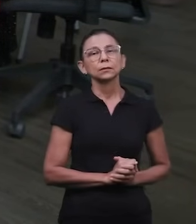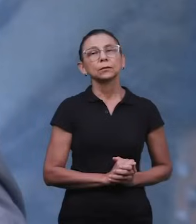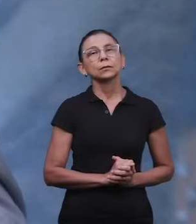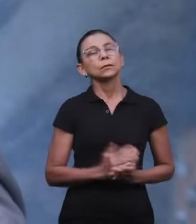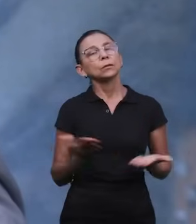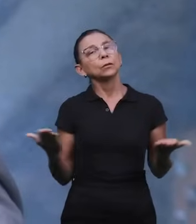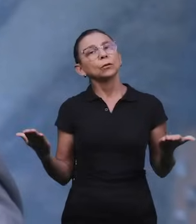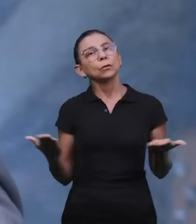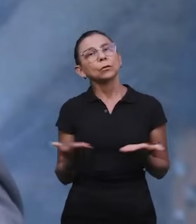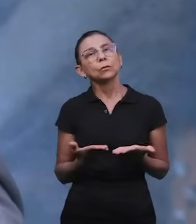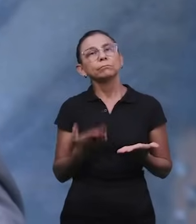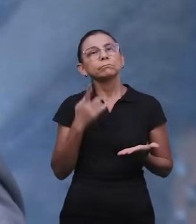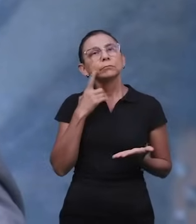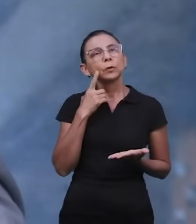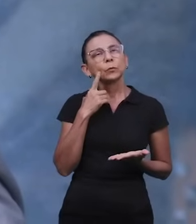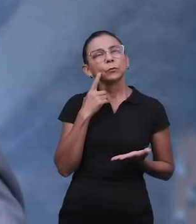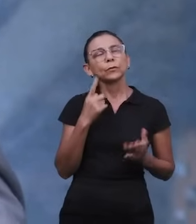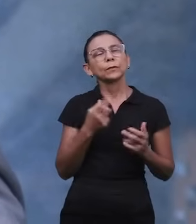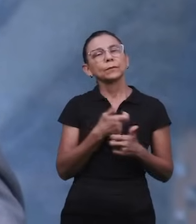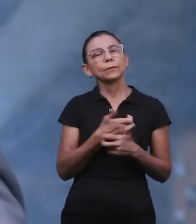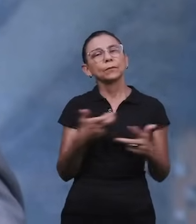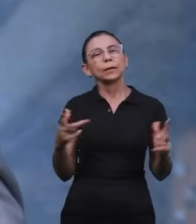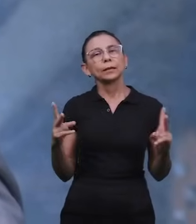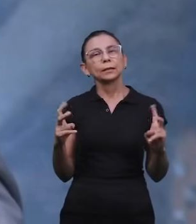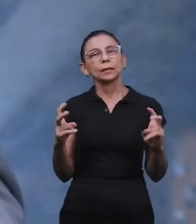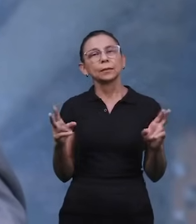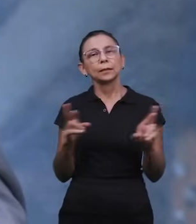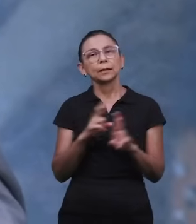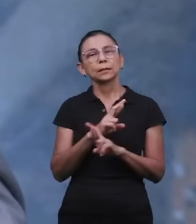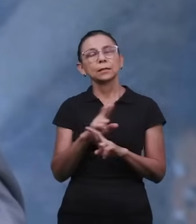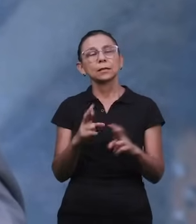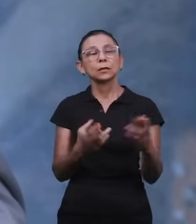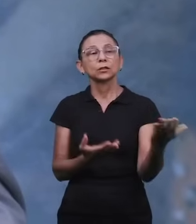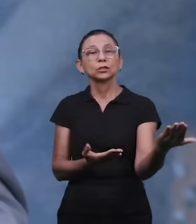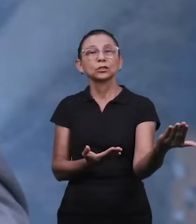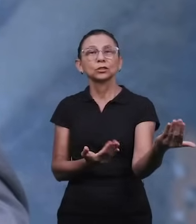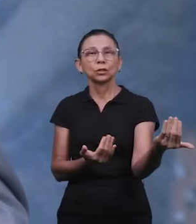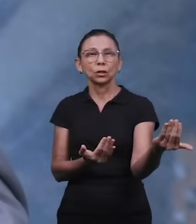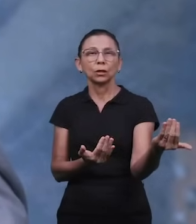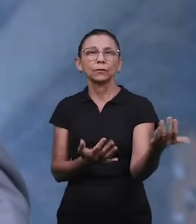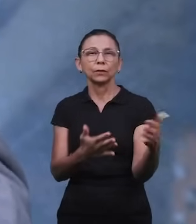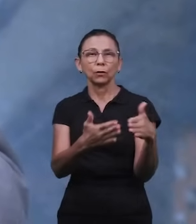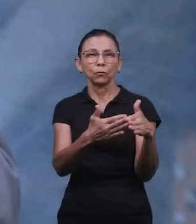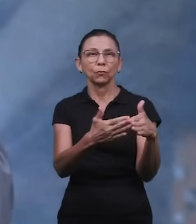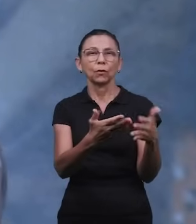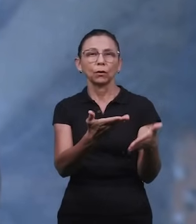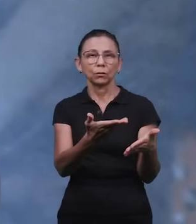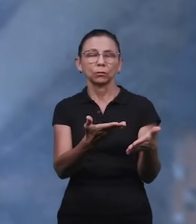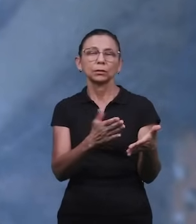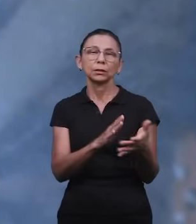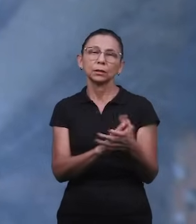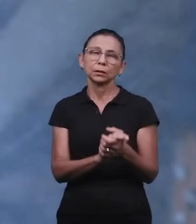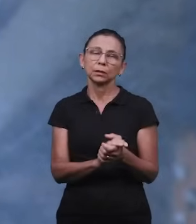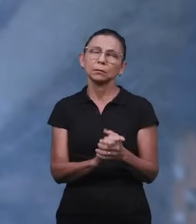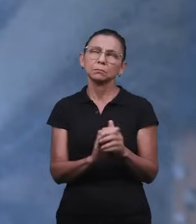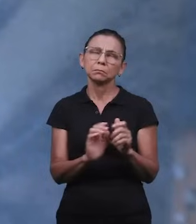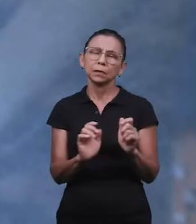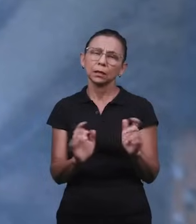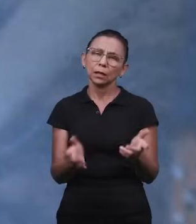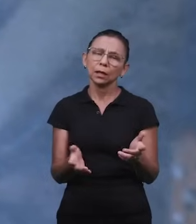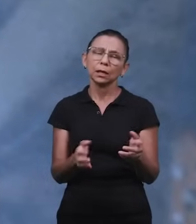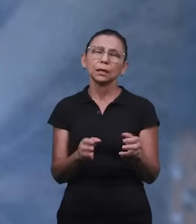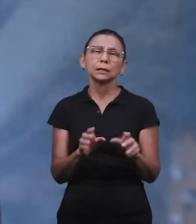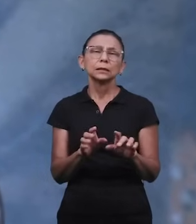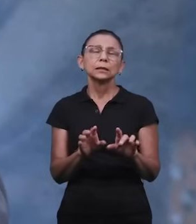a gente vai tratar de temas... são temas afeitos ao jovem, né? A gente sempre aborda, seja uma questão